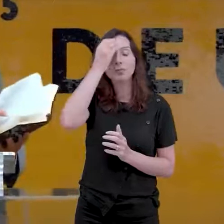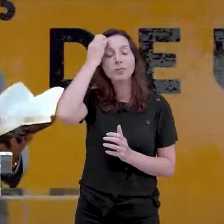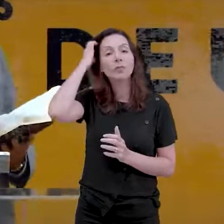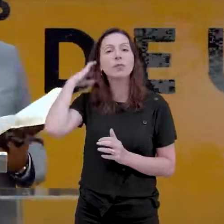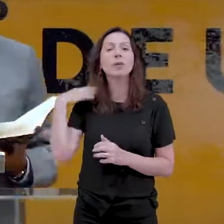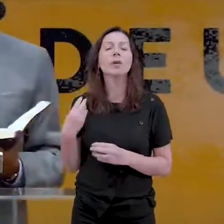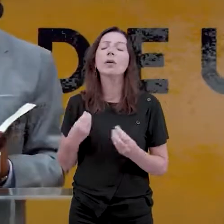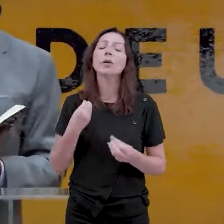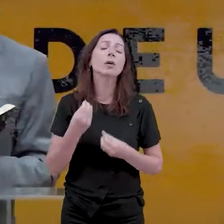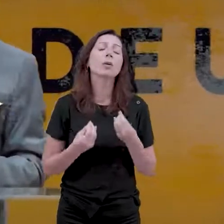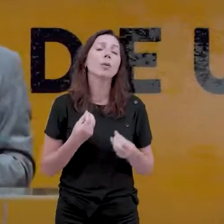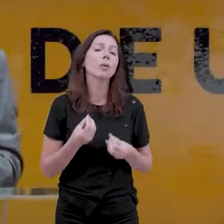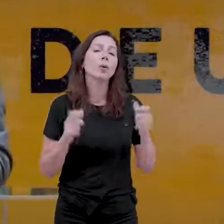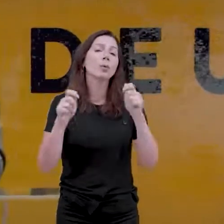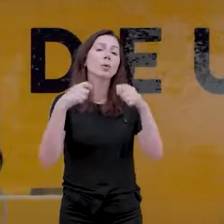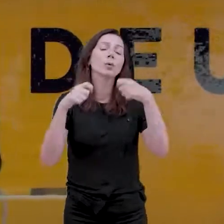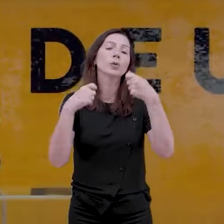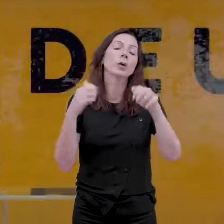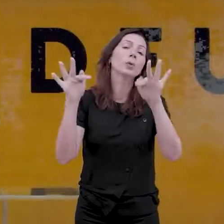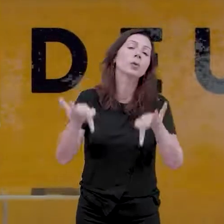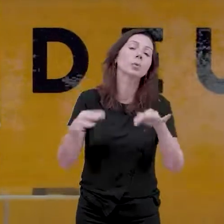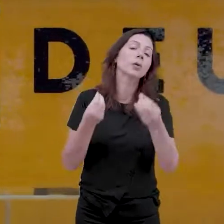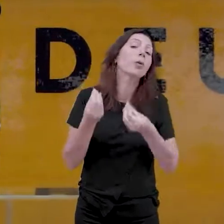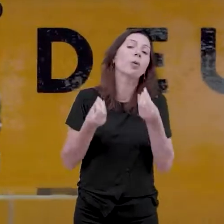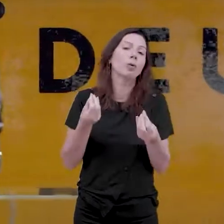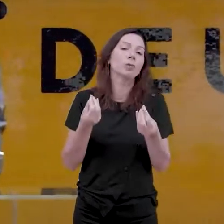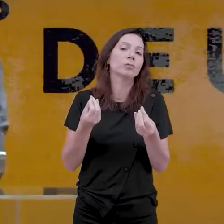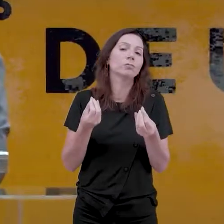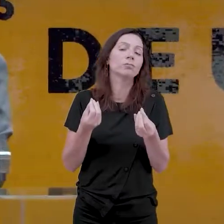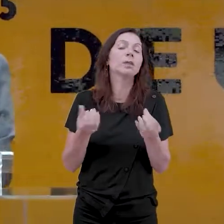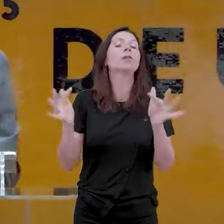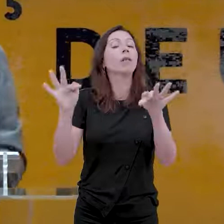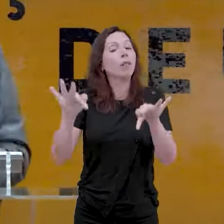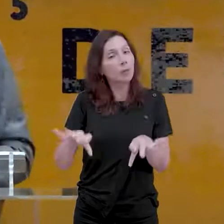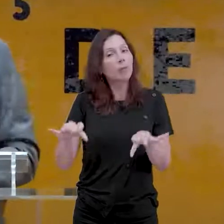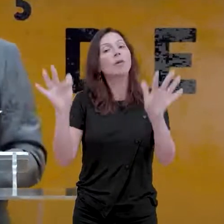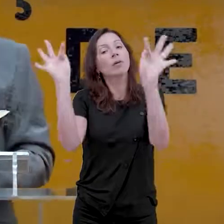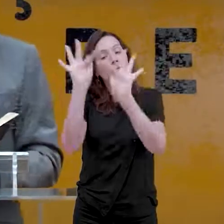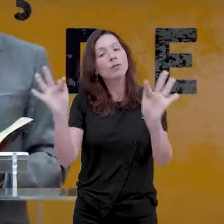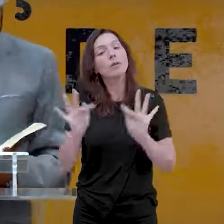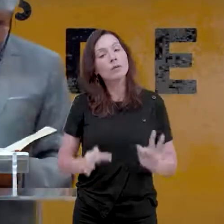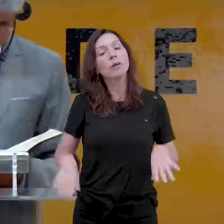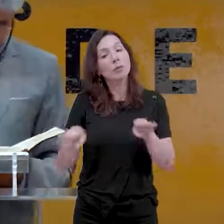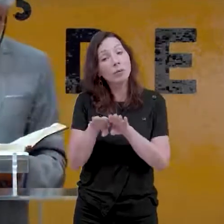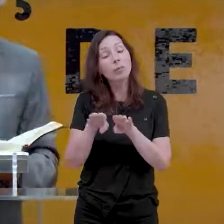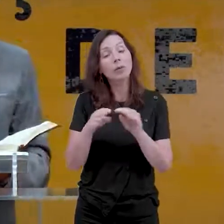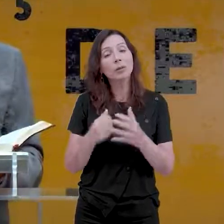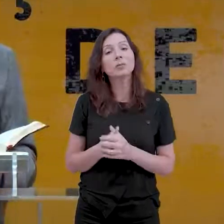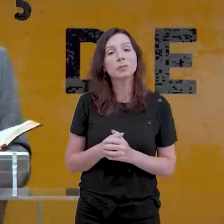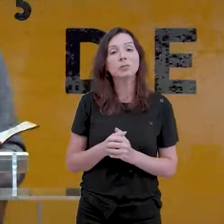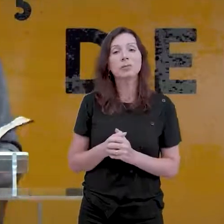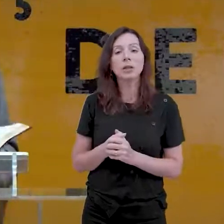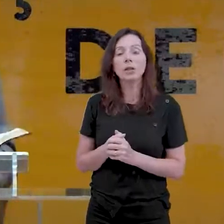Do jeito que começou, com felicidade. Olha comigo que esse